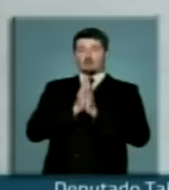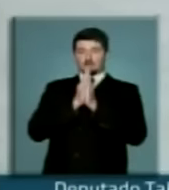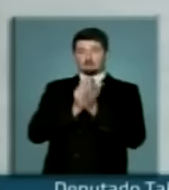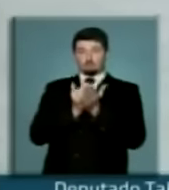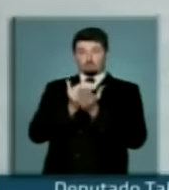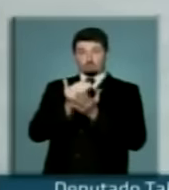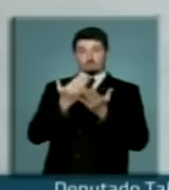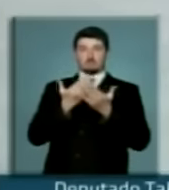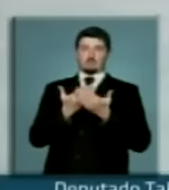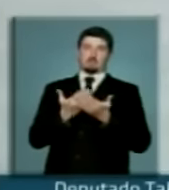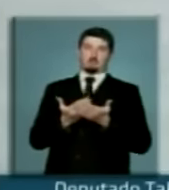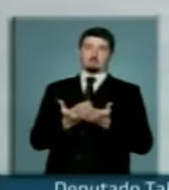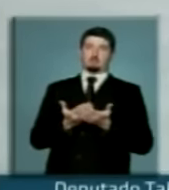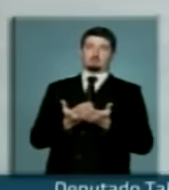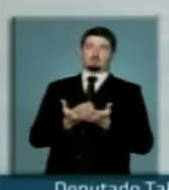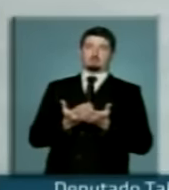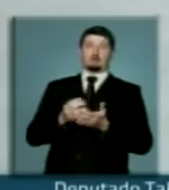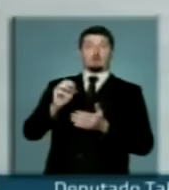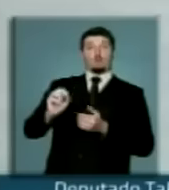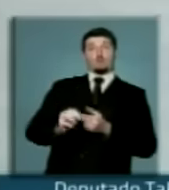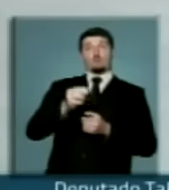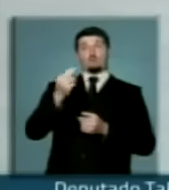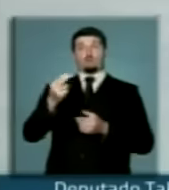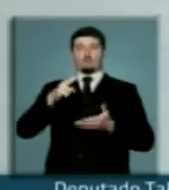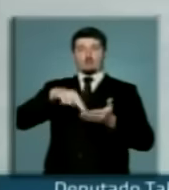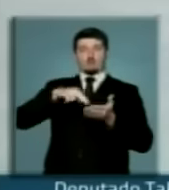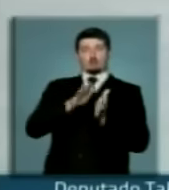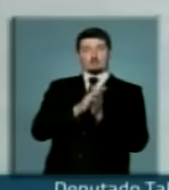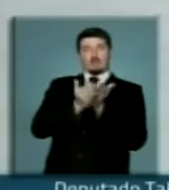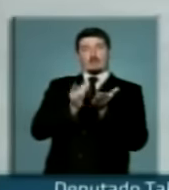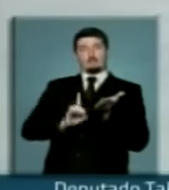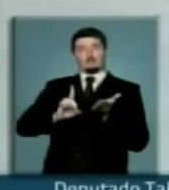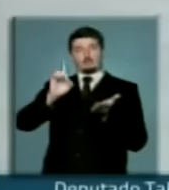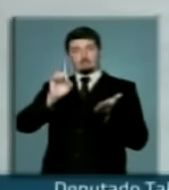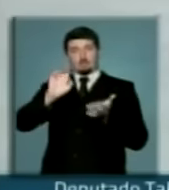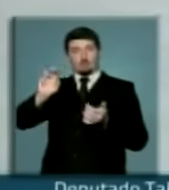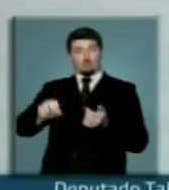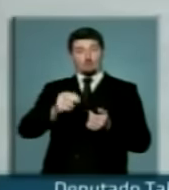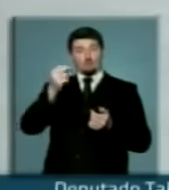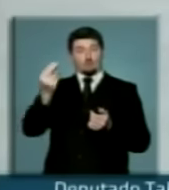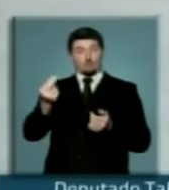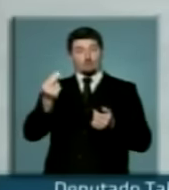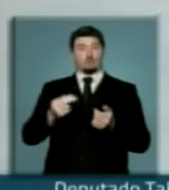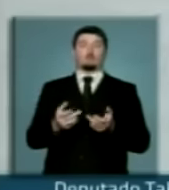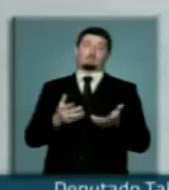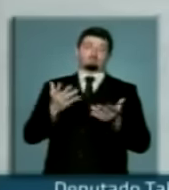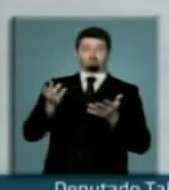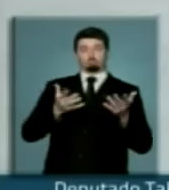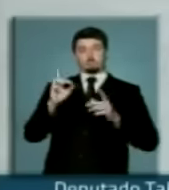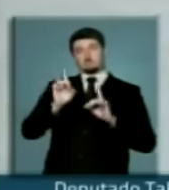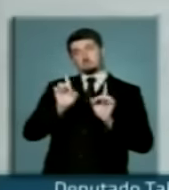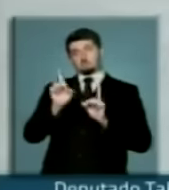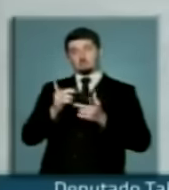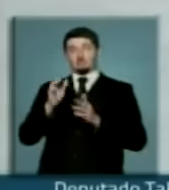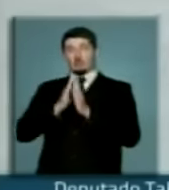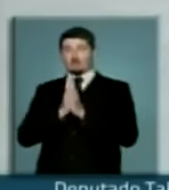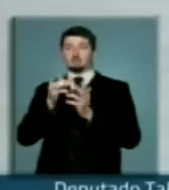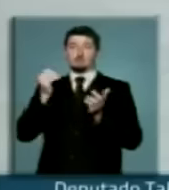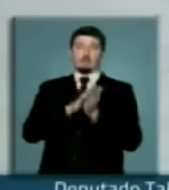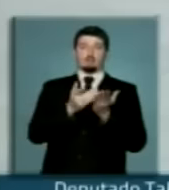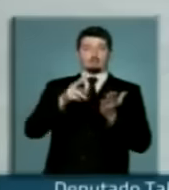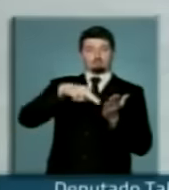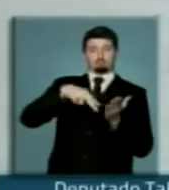no início de cada aula. Ou então a leitura bíblica ou a leitura bíblica. Quando